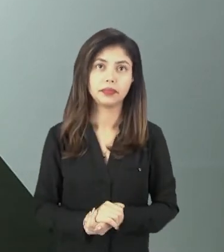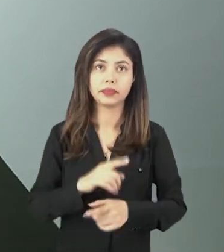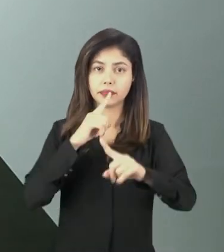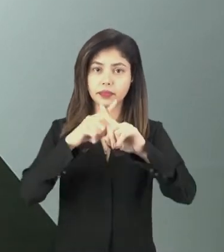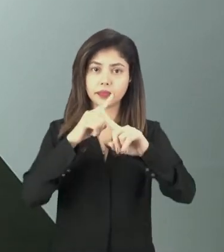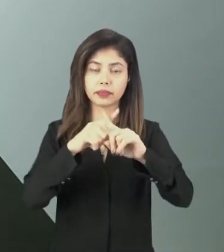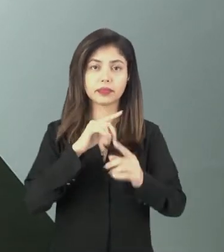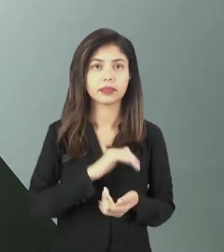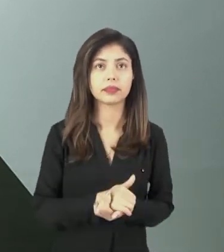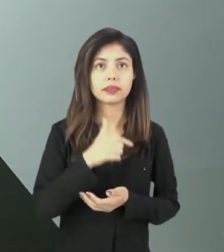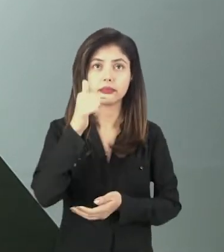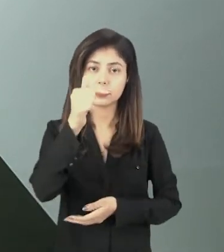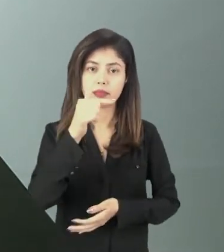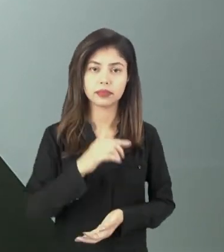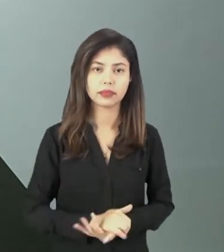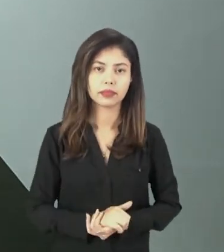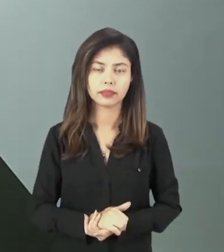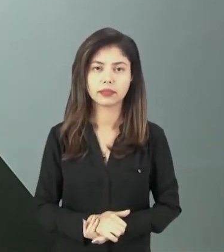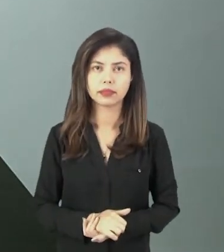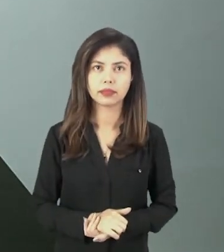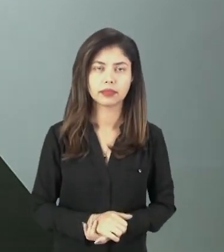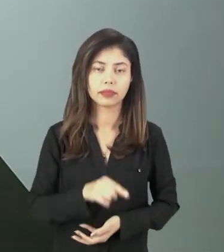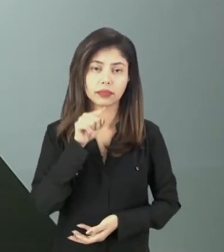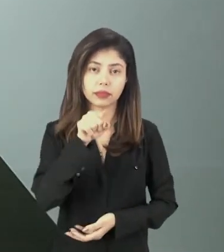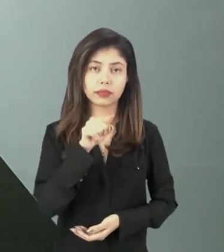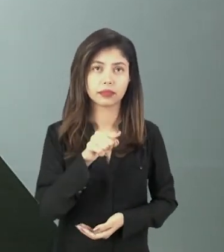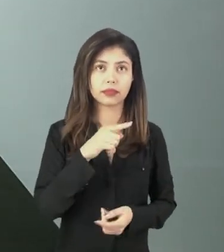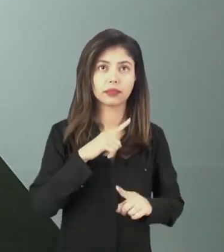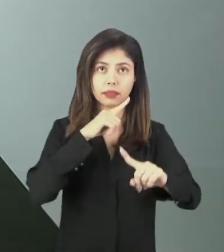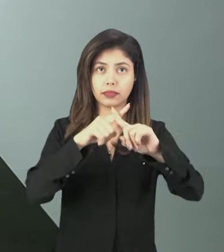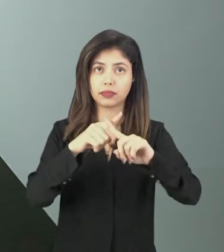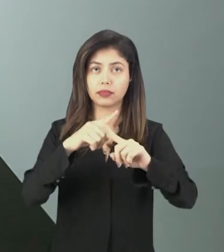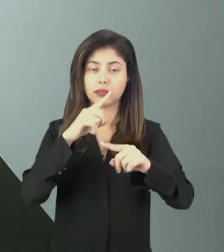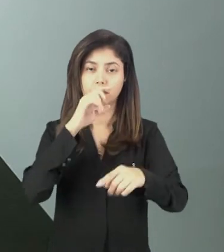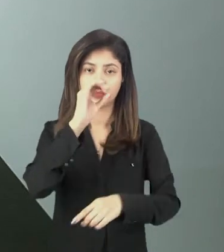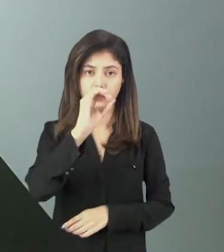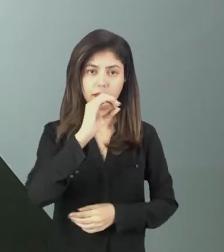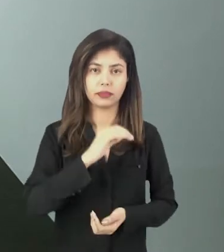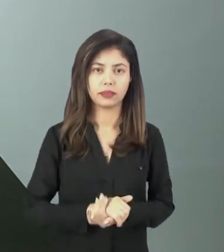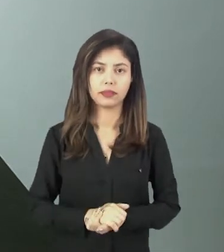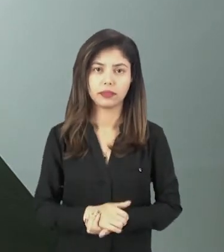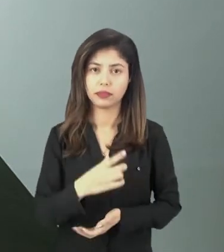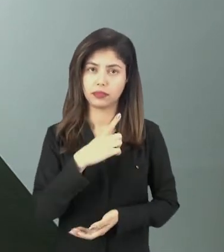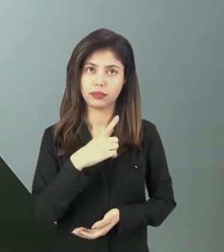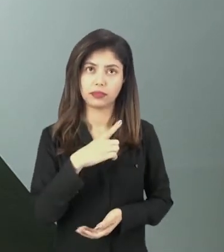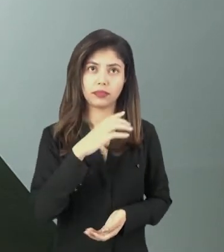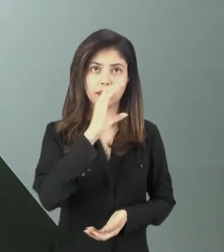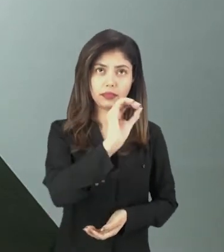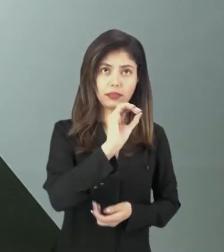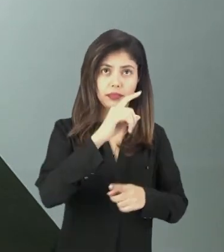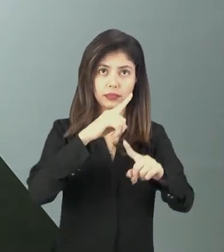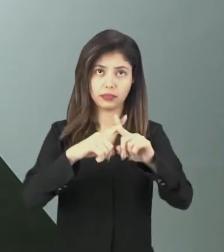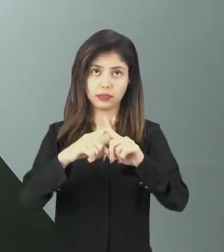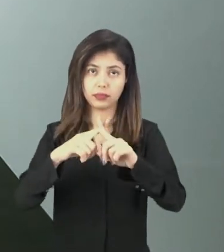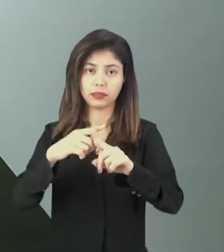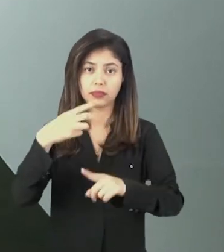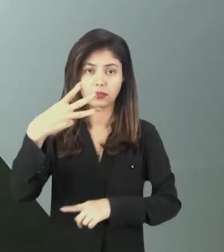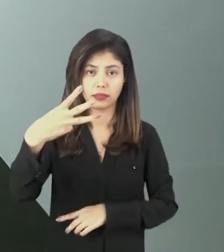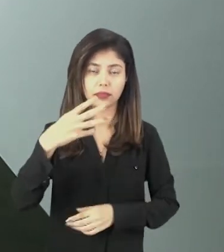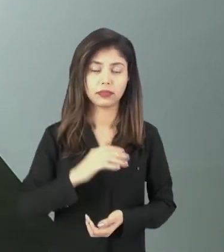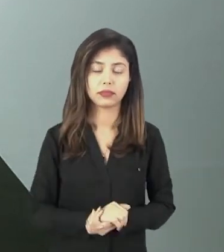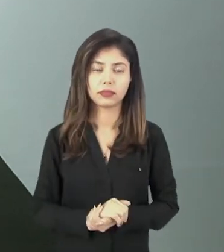vezes 7 aqui 7x 0 eu tenho 07